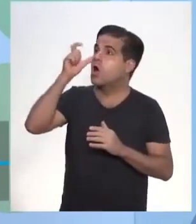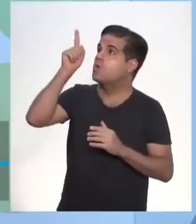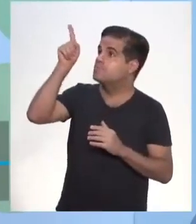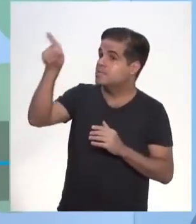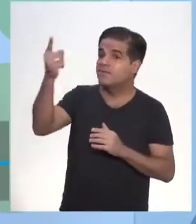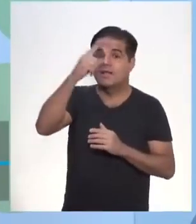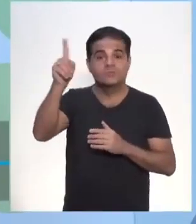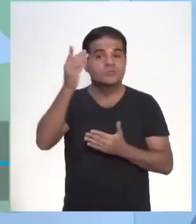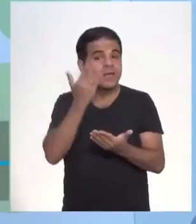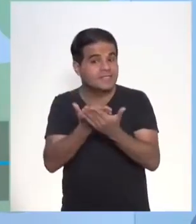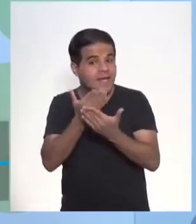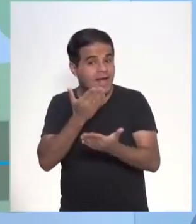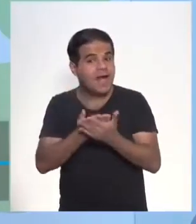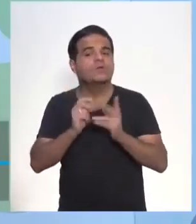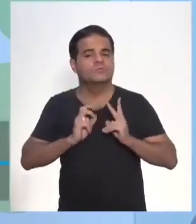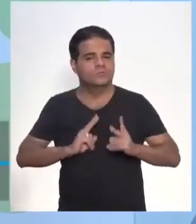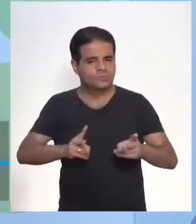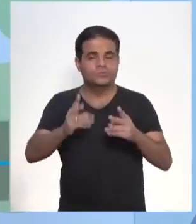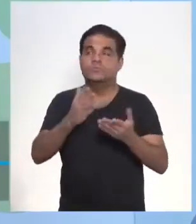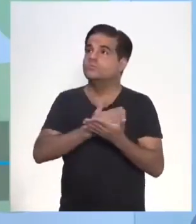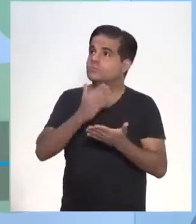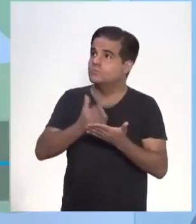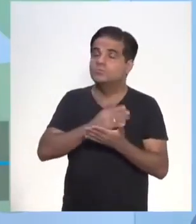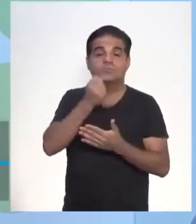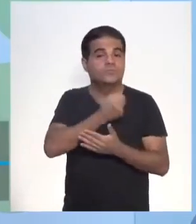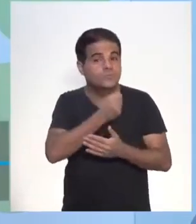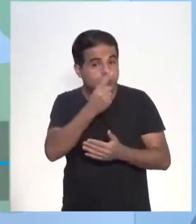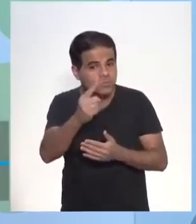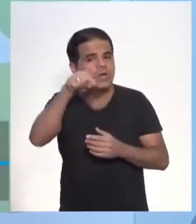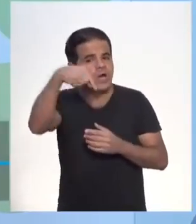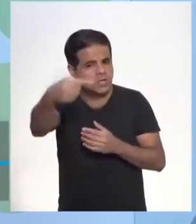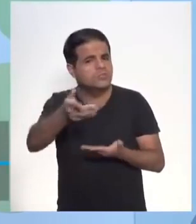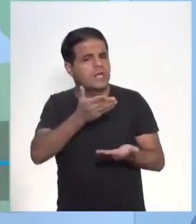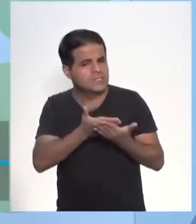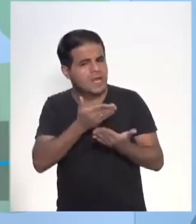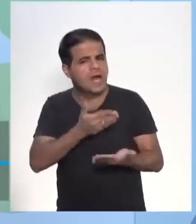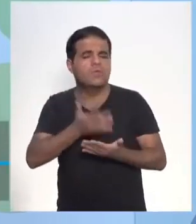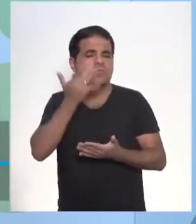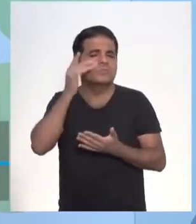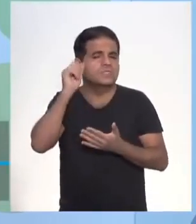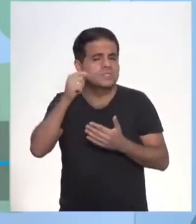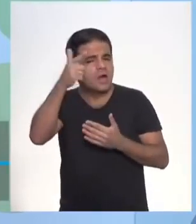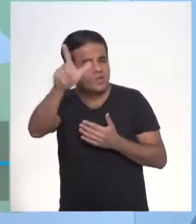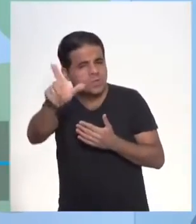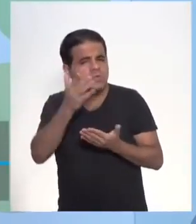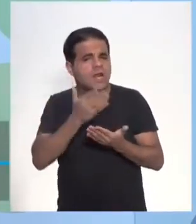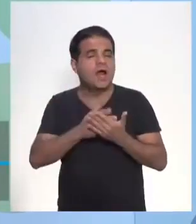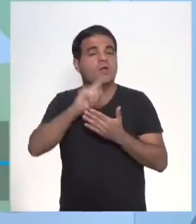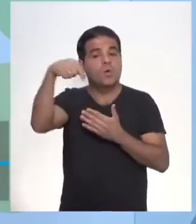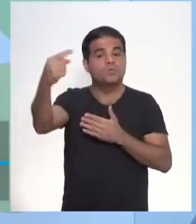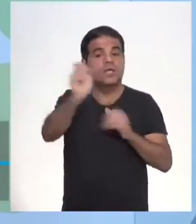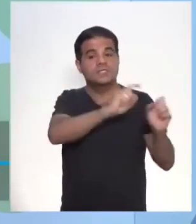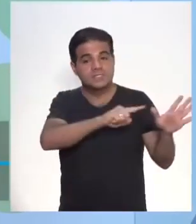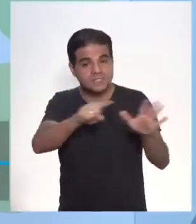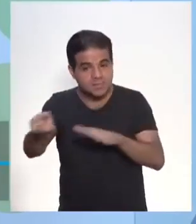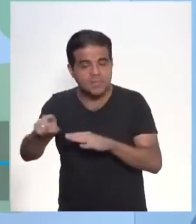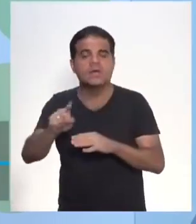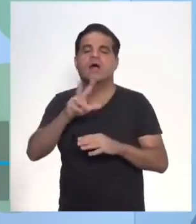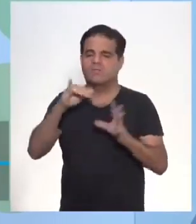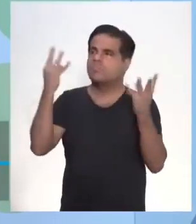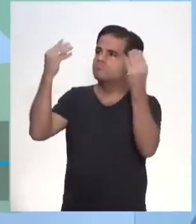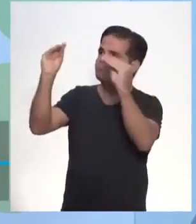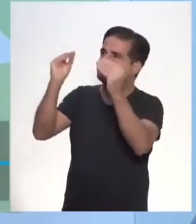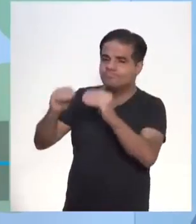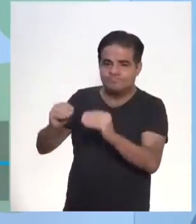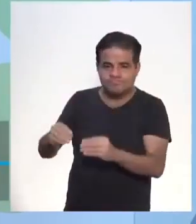nas últimas aulas da sequência 1. Tá? Nas próximas aulas, eu não sei se já na próxima ou na semana que vem, a gente vai colocar no slide